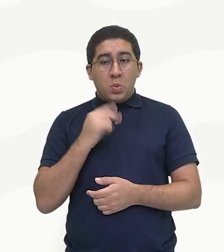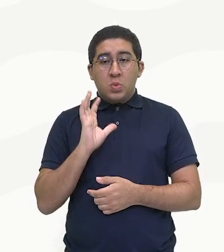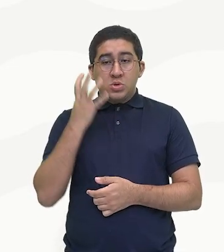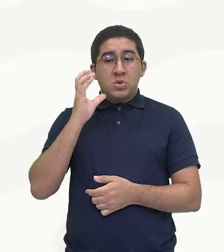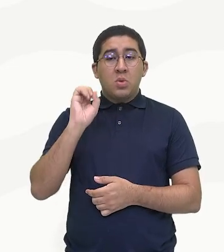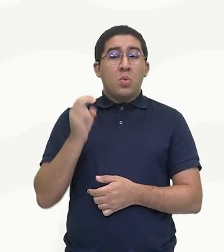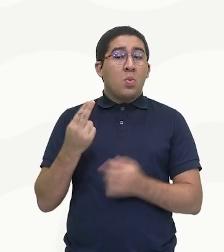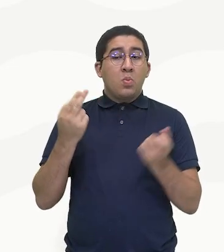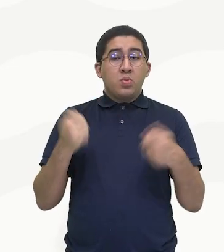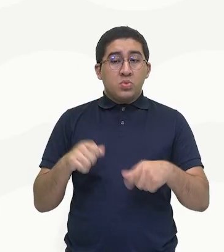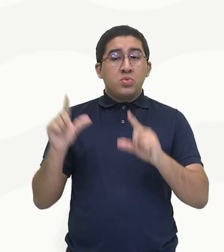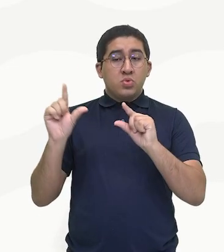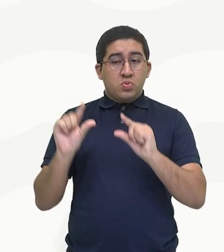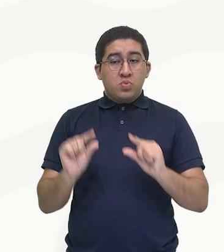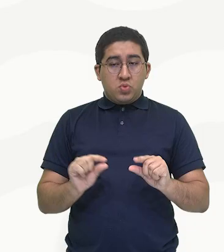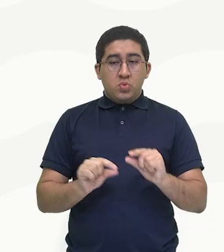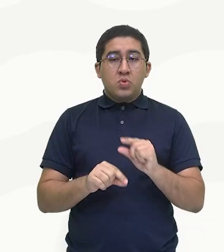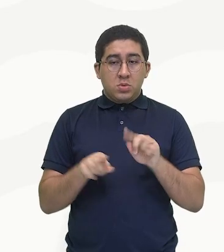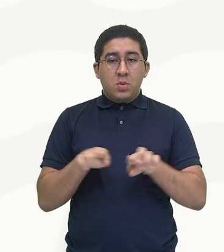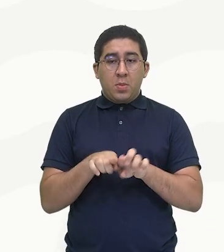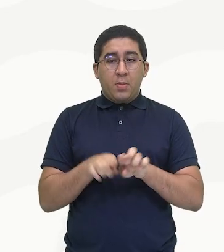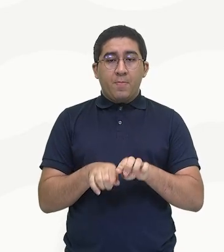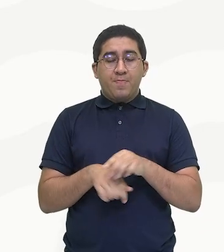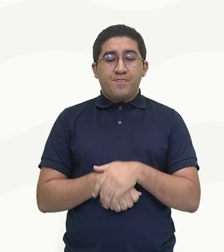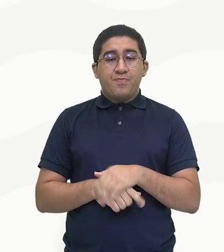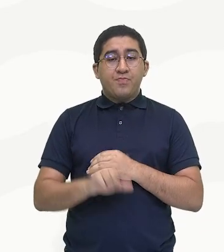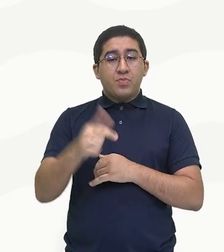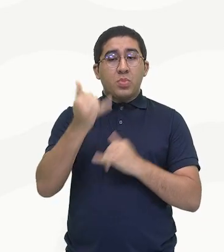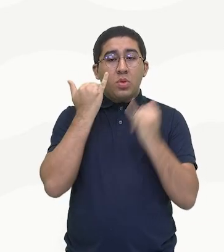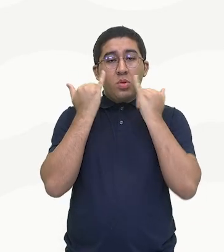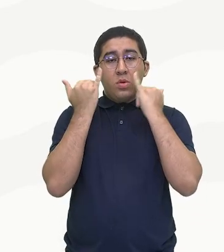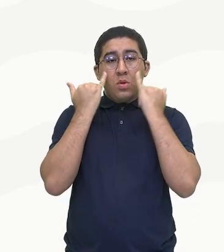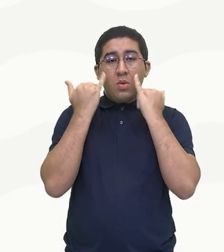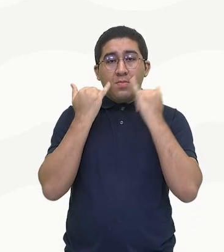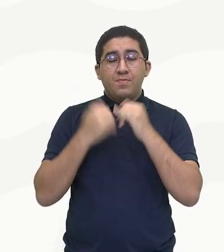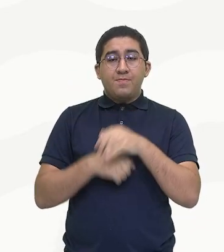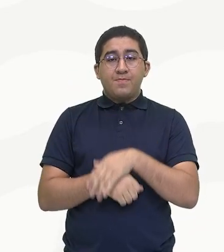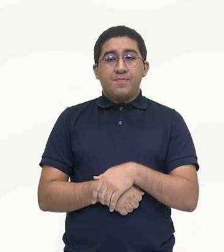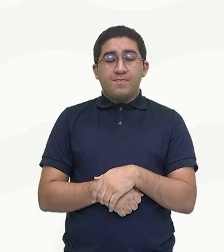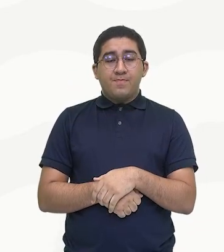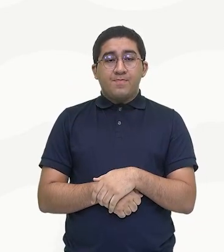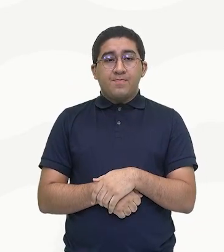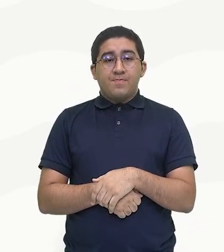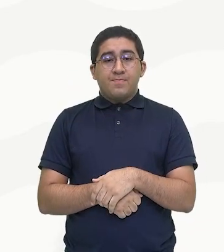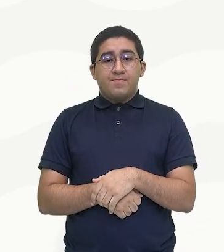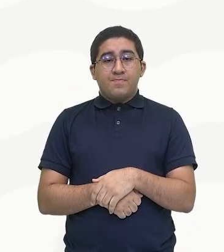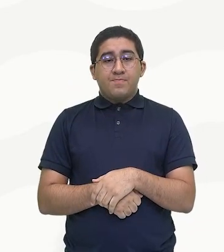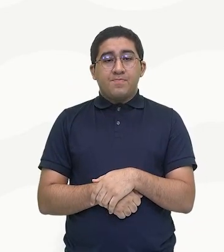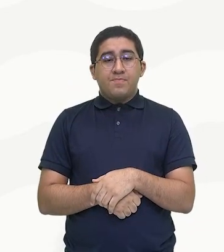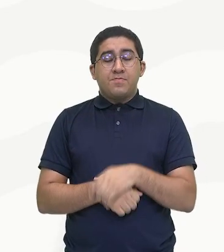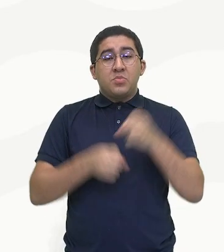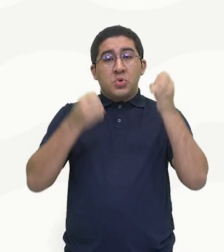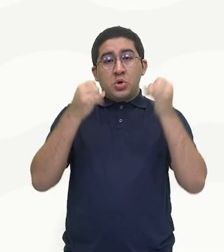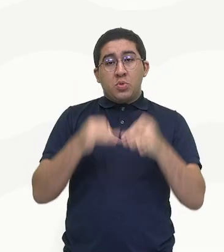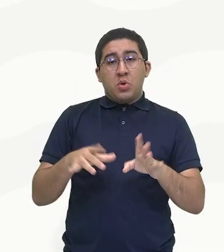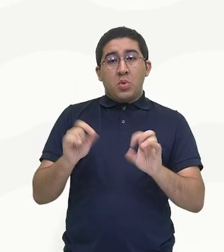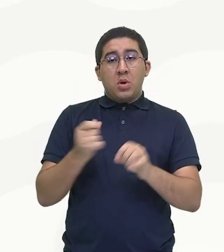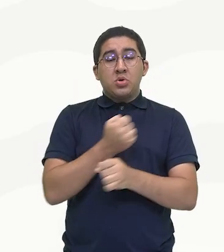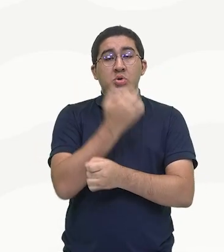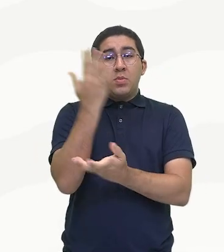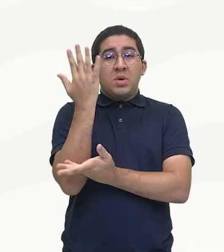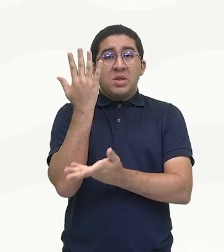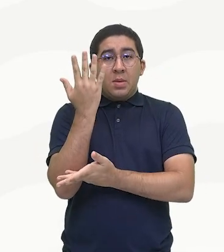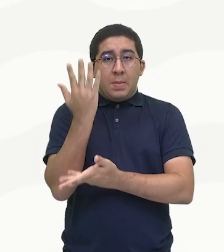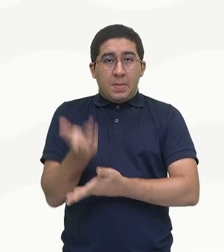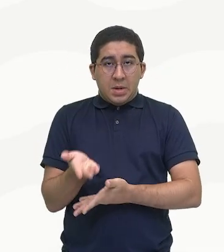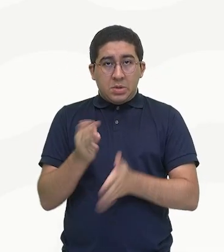diminuir. Vamos ver uma outra informação que nós temos do Amazon, que diz que o desmatamento na Amazônia